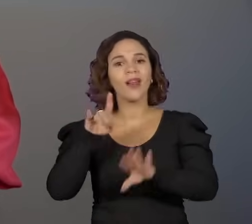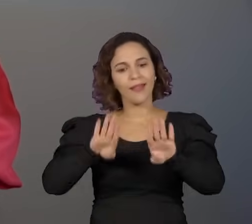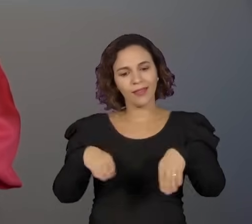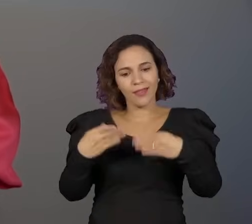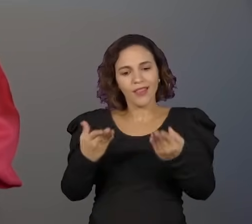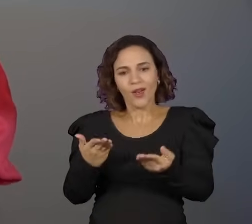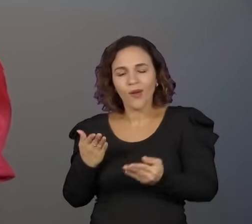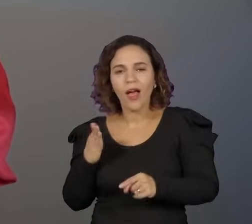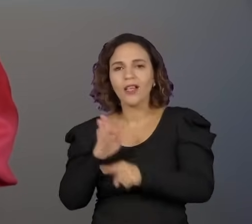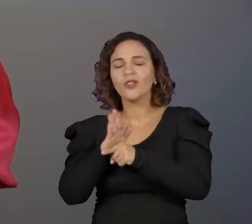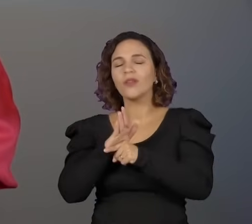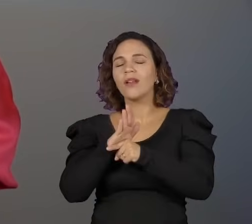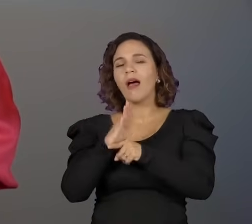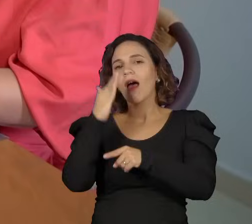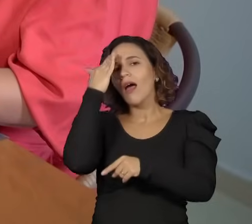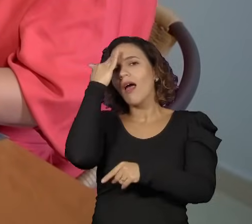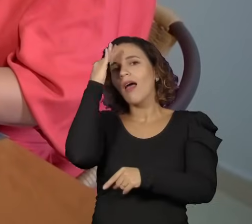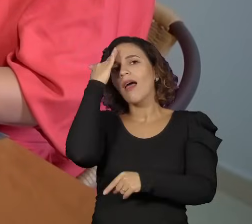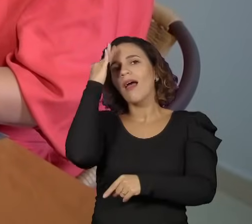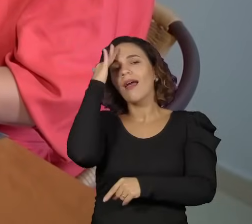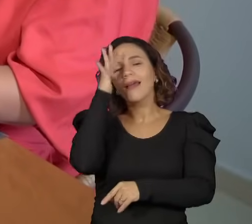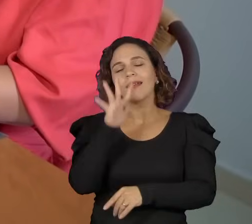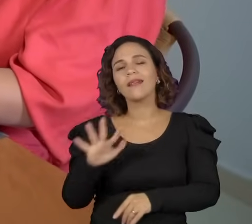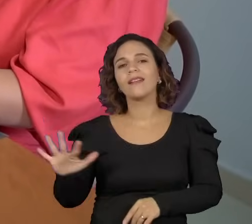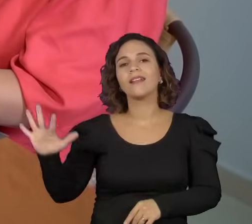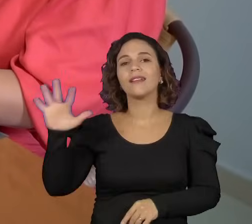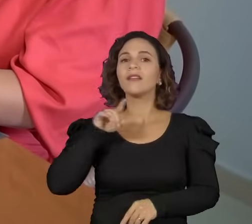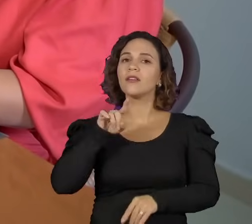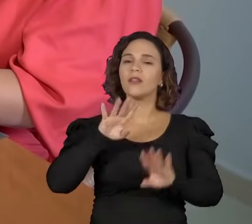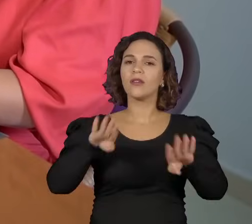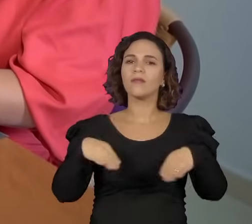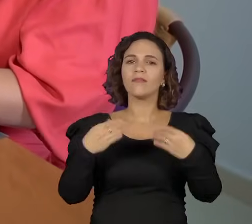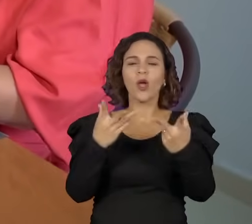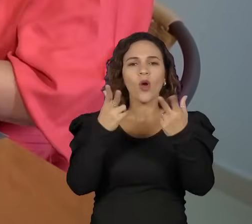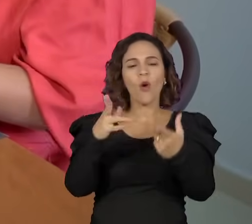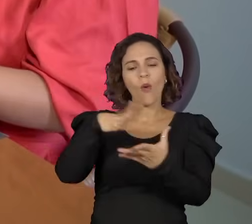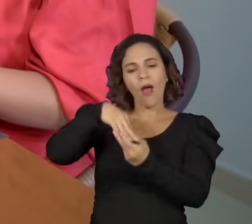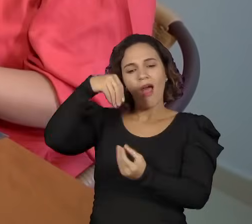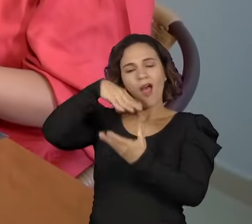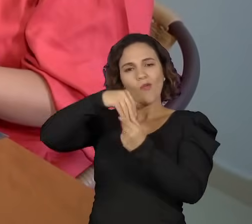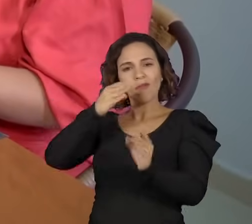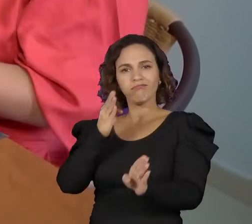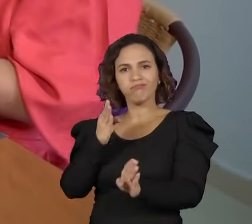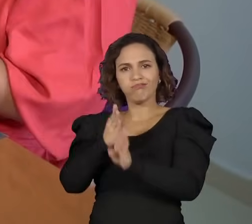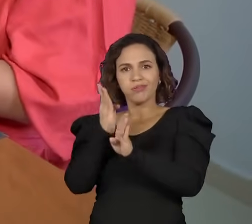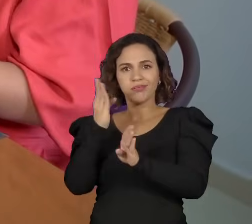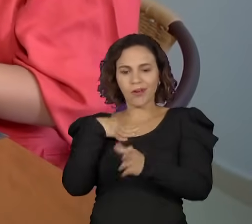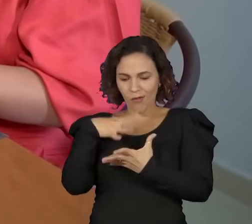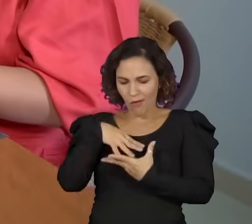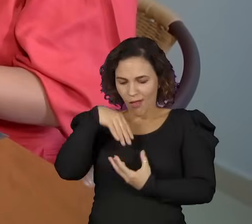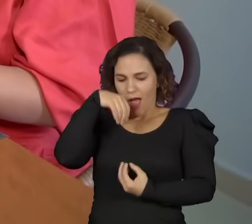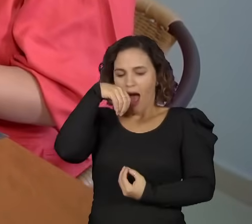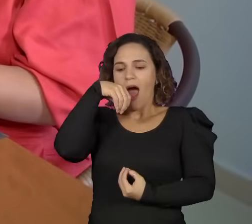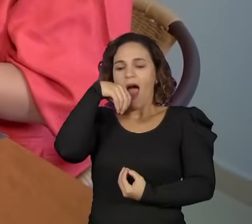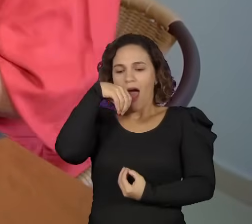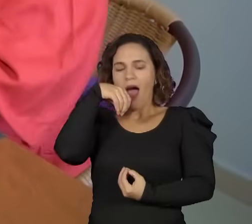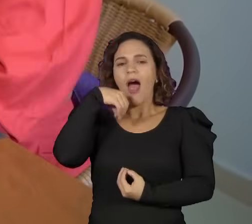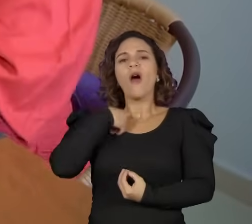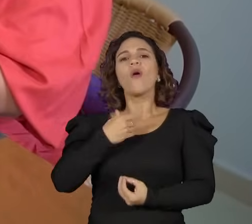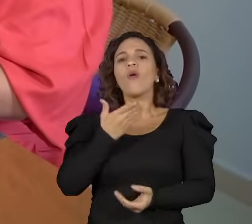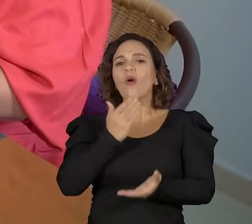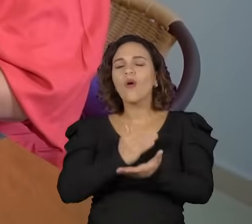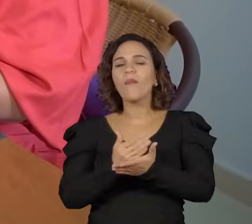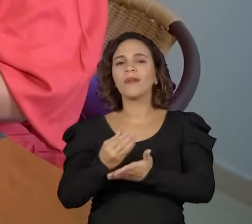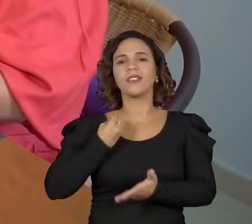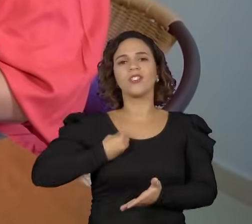ajuda a trazer essa compreensão também. Para mim o tarô é uma leitura de alma. Quando você compreende a sua alma é onde você passa a viver melhor com